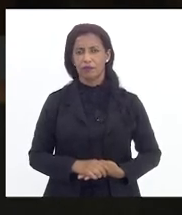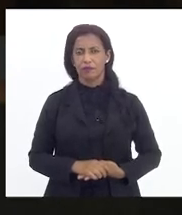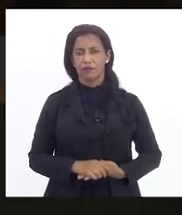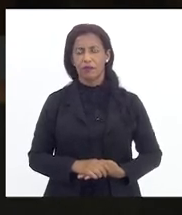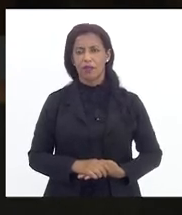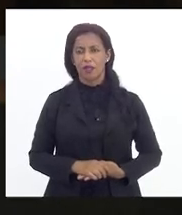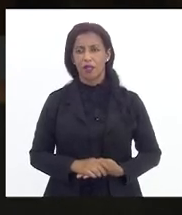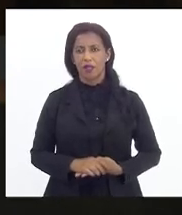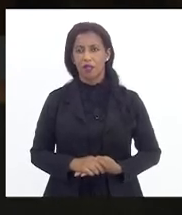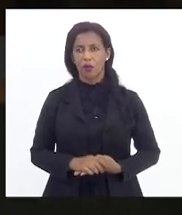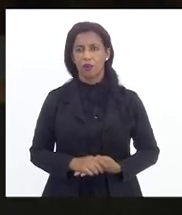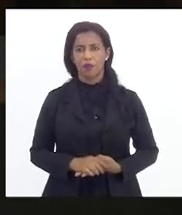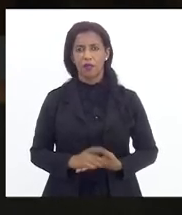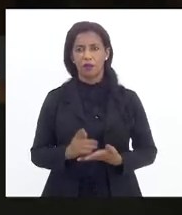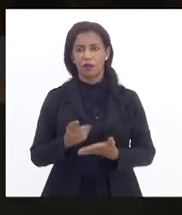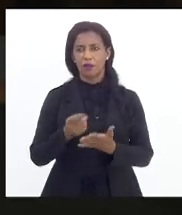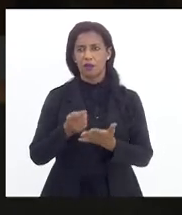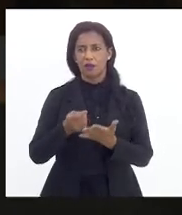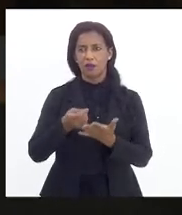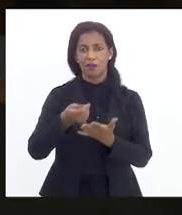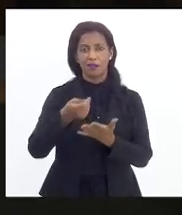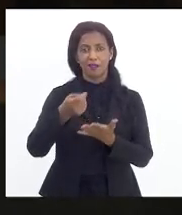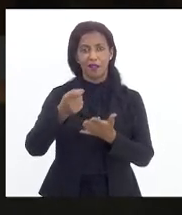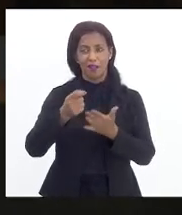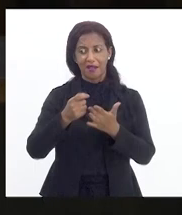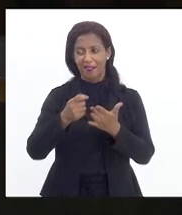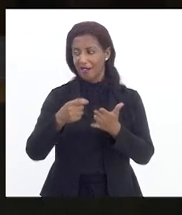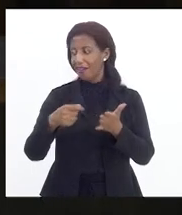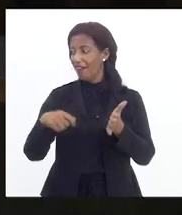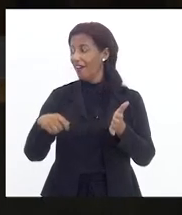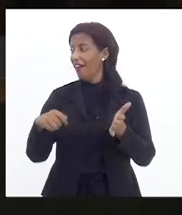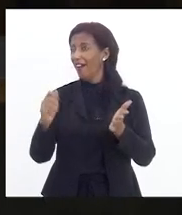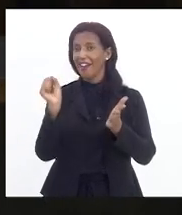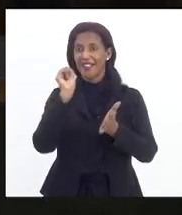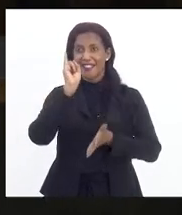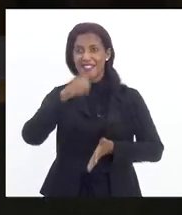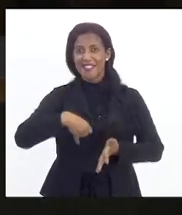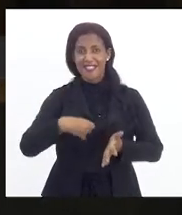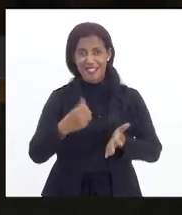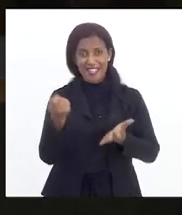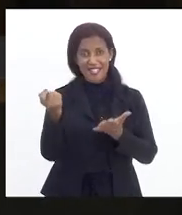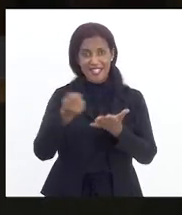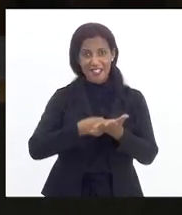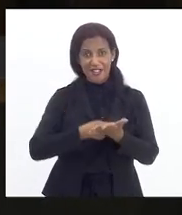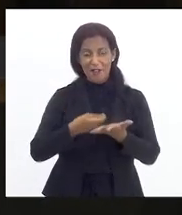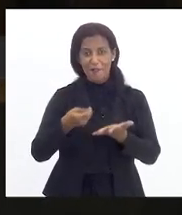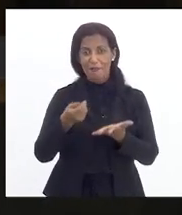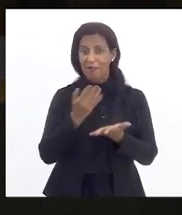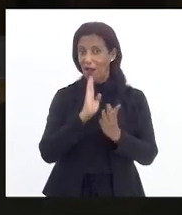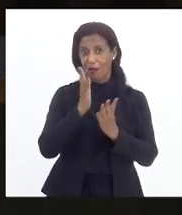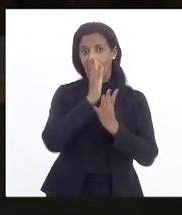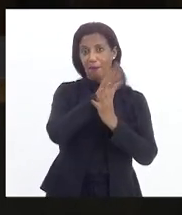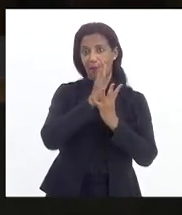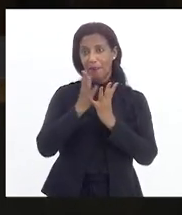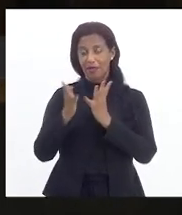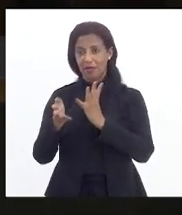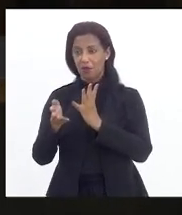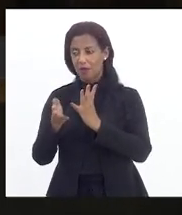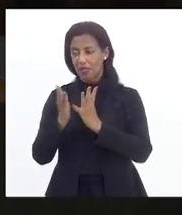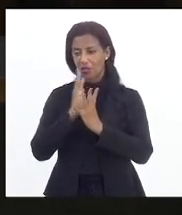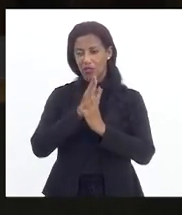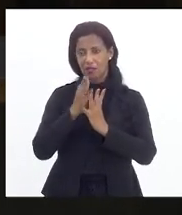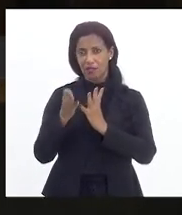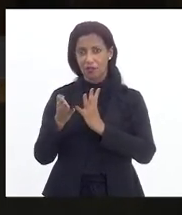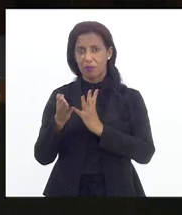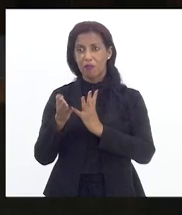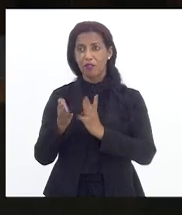é cumprido sim ah não entendi mesmo assim é parcialmente é